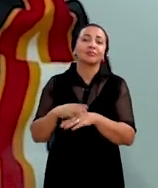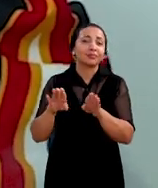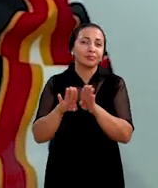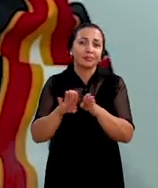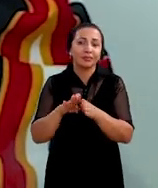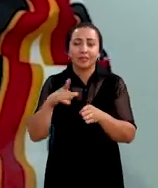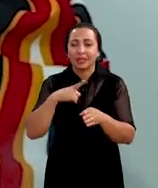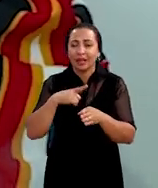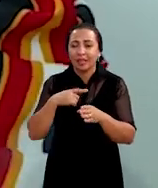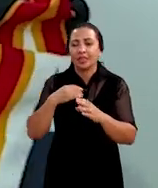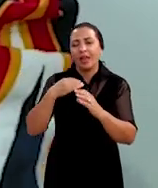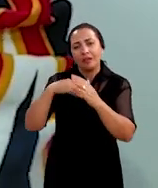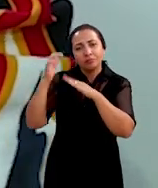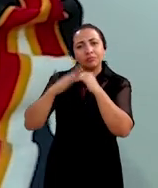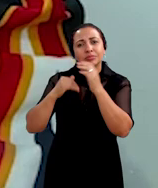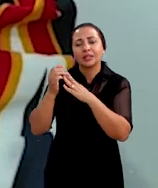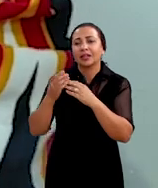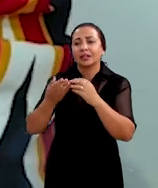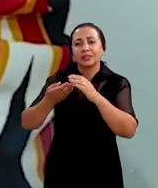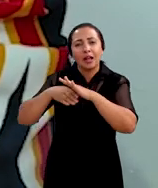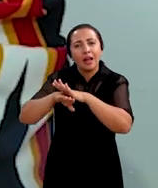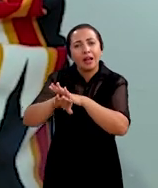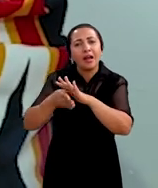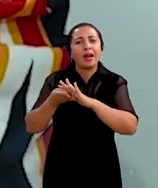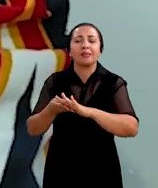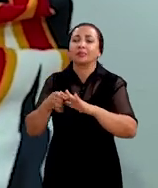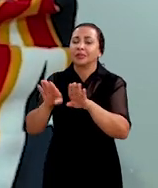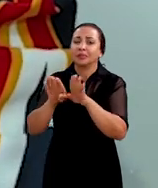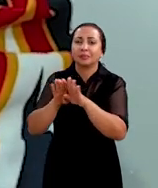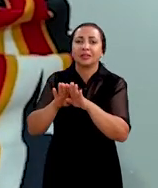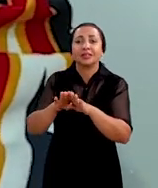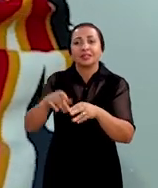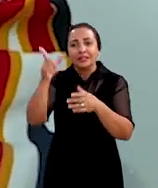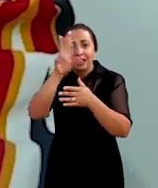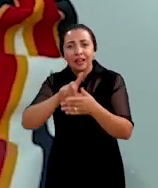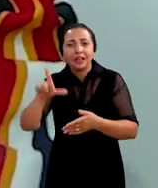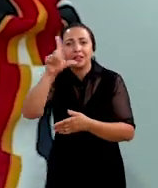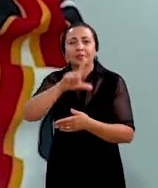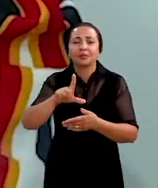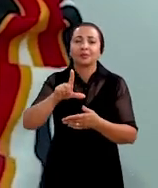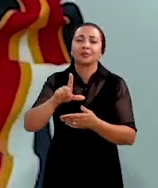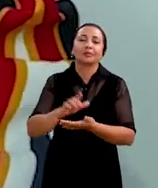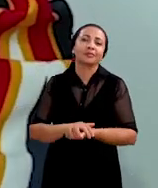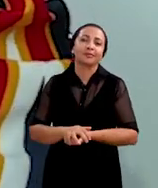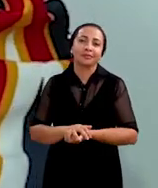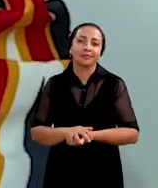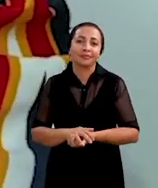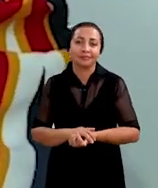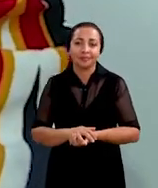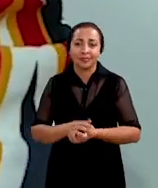filhos, terem essa prática de hábitos de leitura, compartilhar, ler